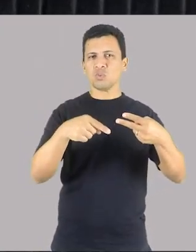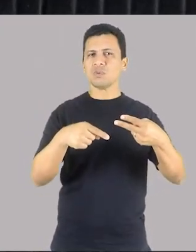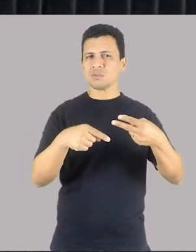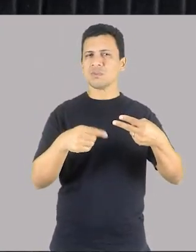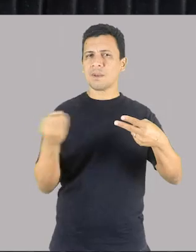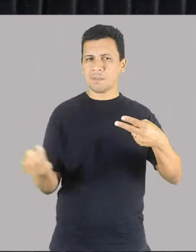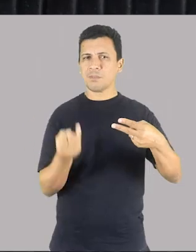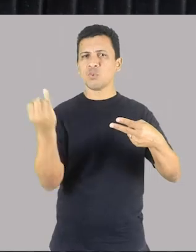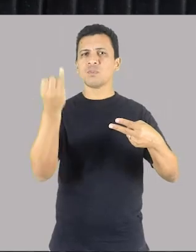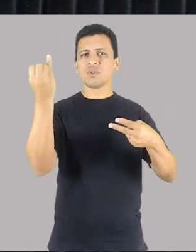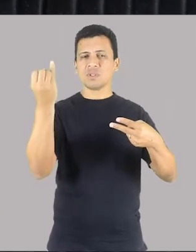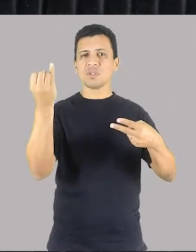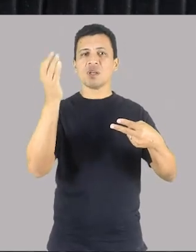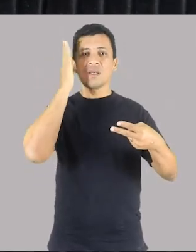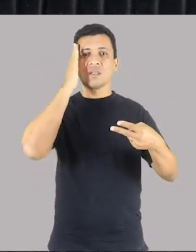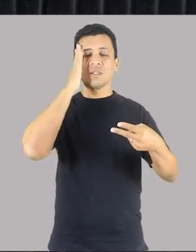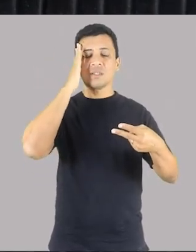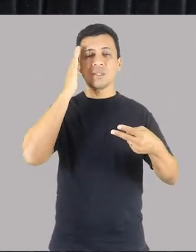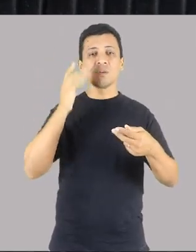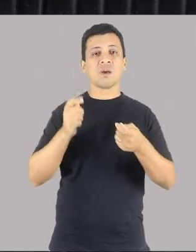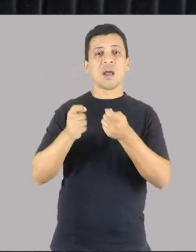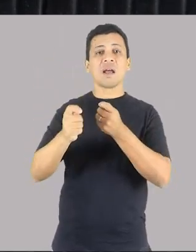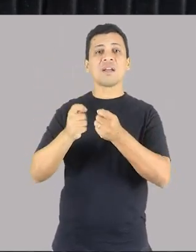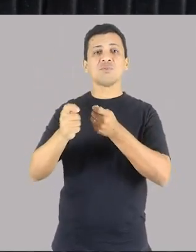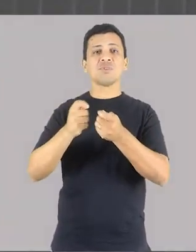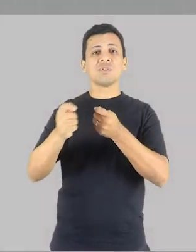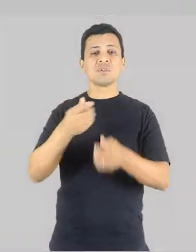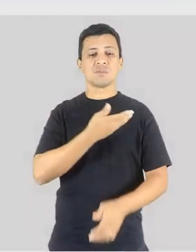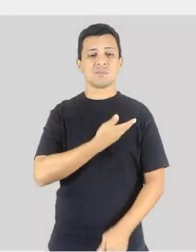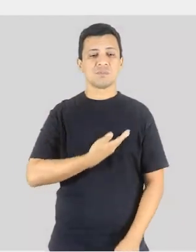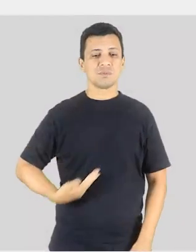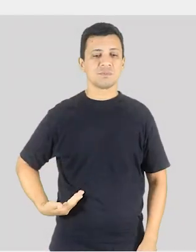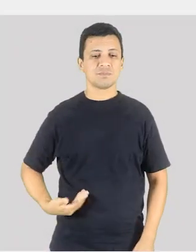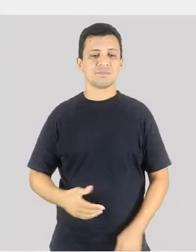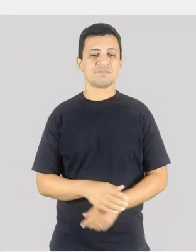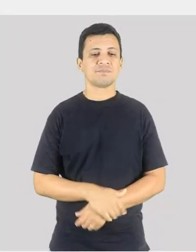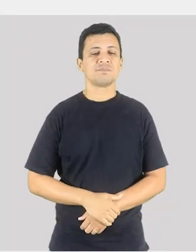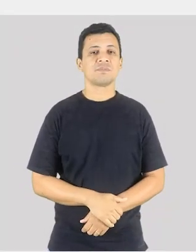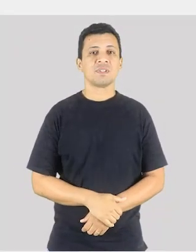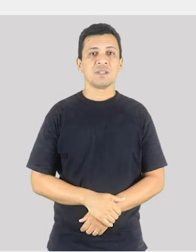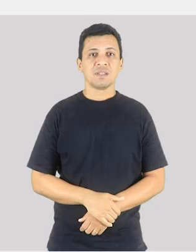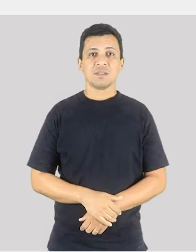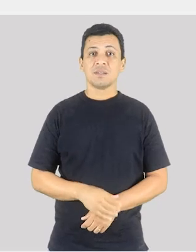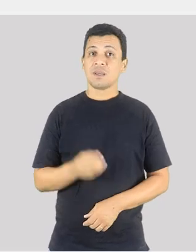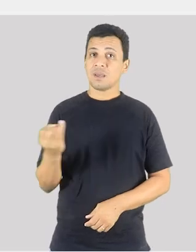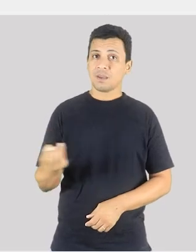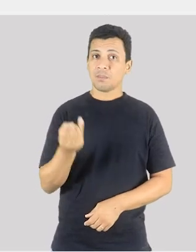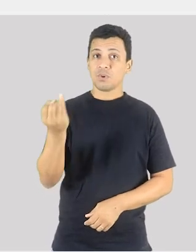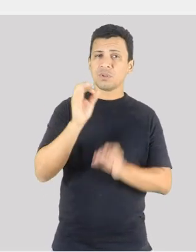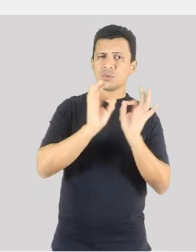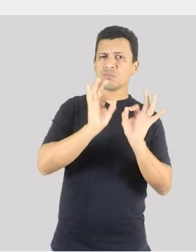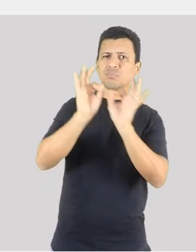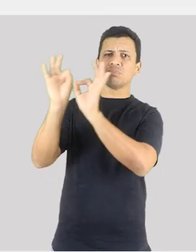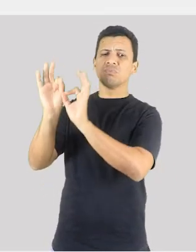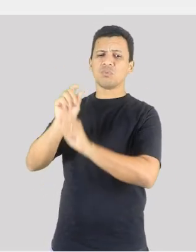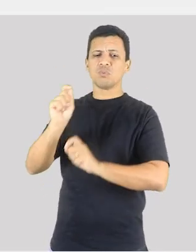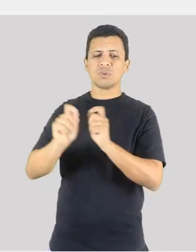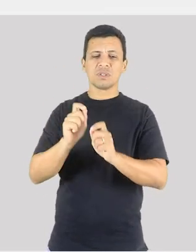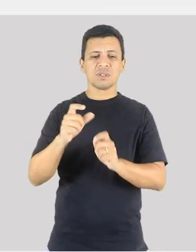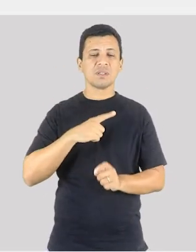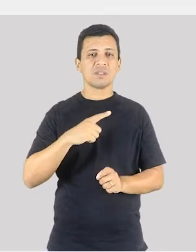importantes para o entendimento da administração pública, ok? Inicialmente, é importante observar que o